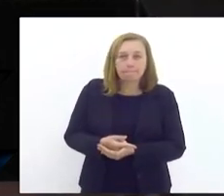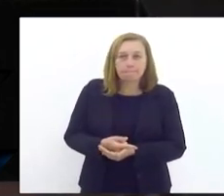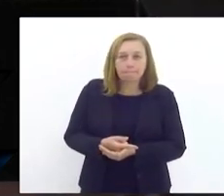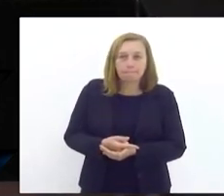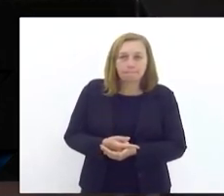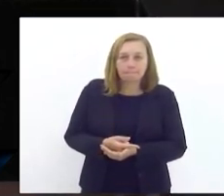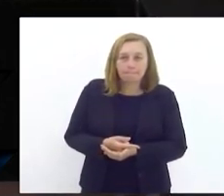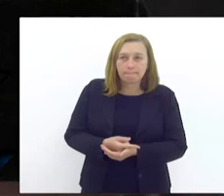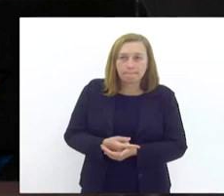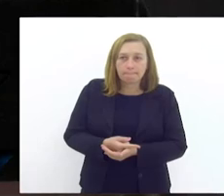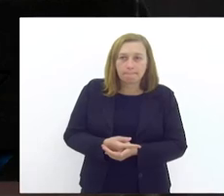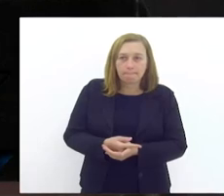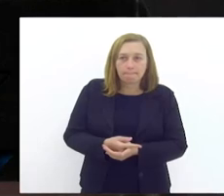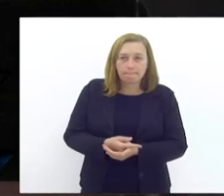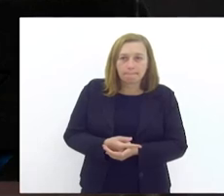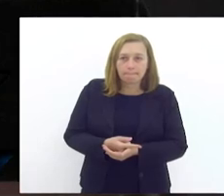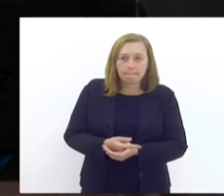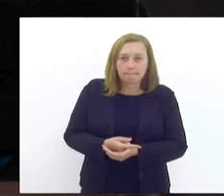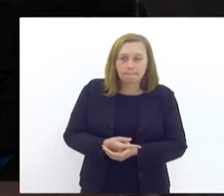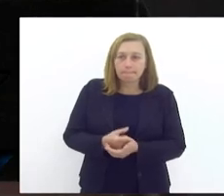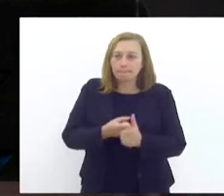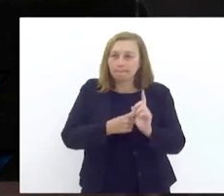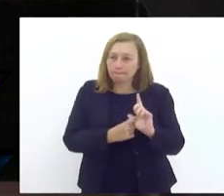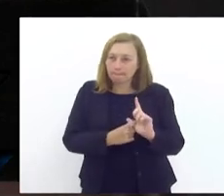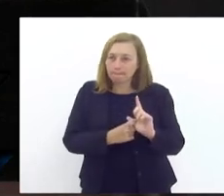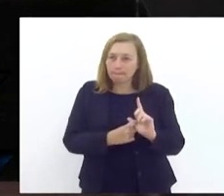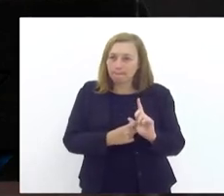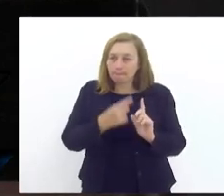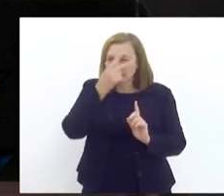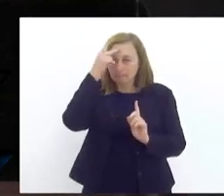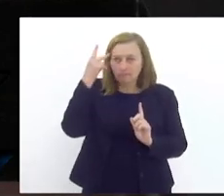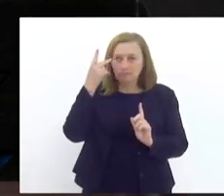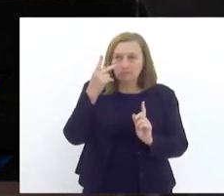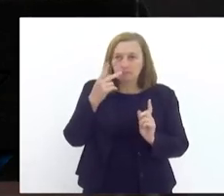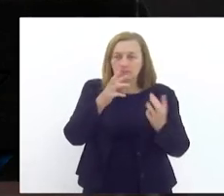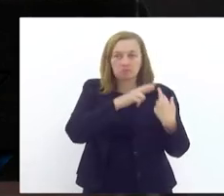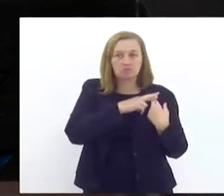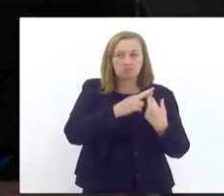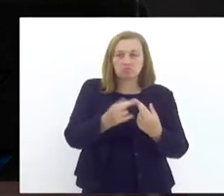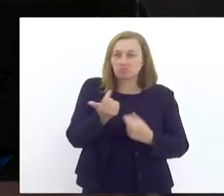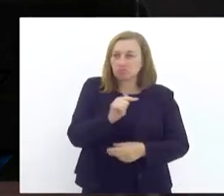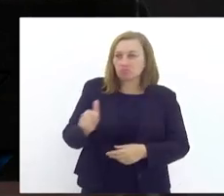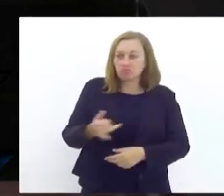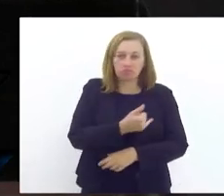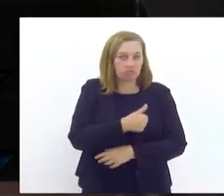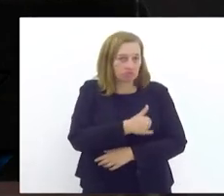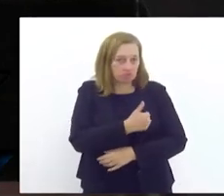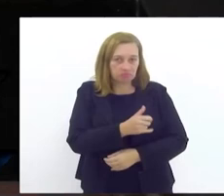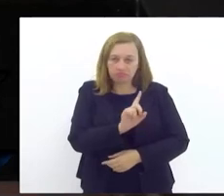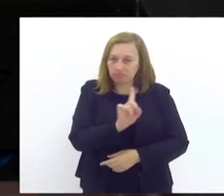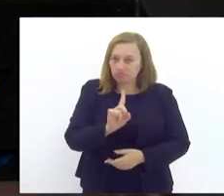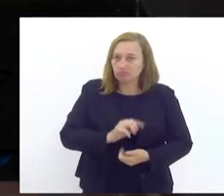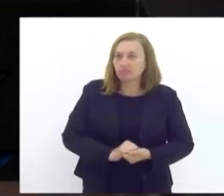de alguém que não tem responsabilidade para fazer gestão em São João de Meriti